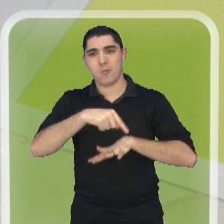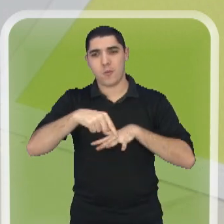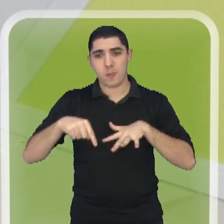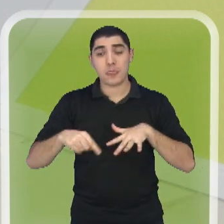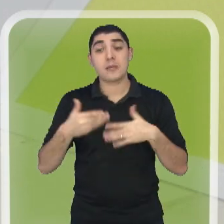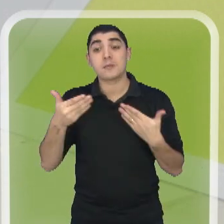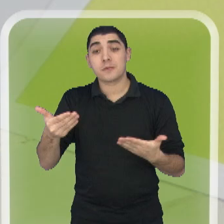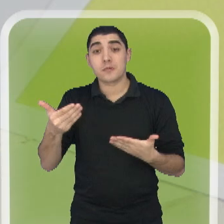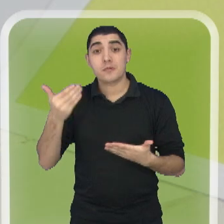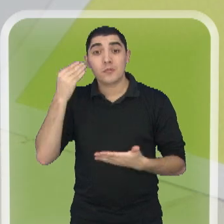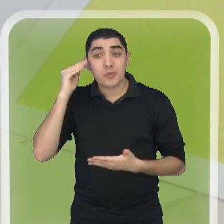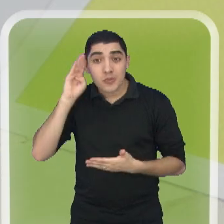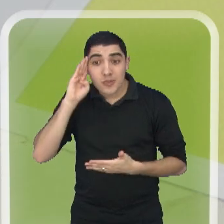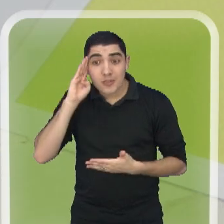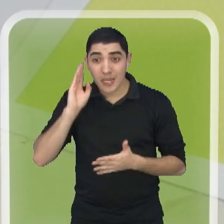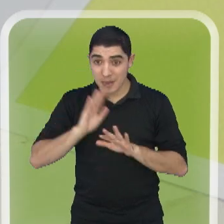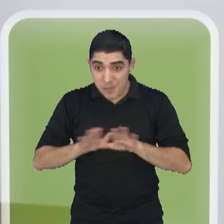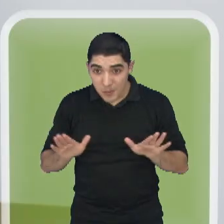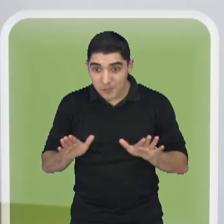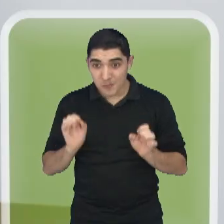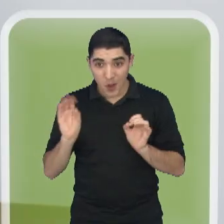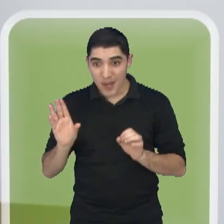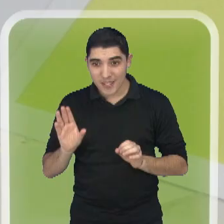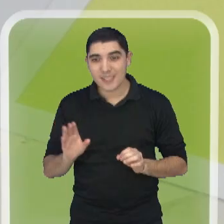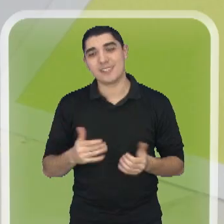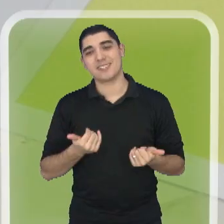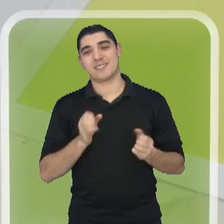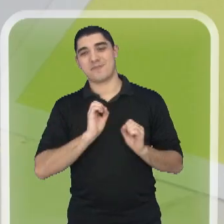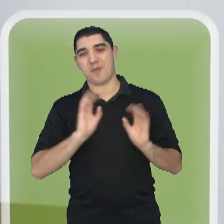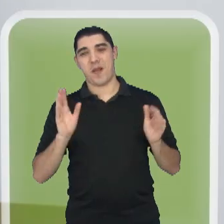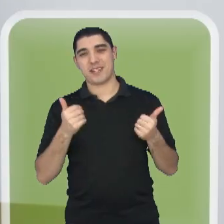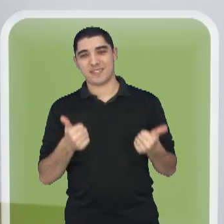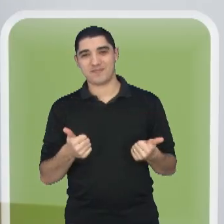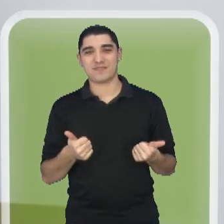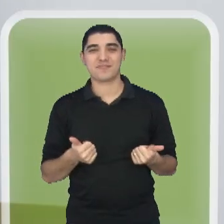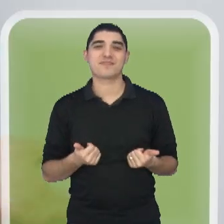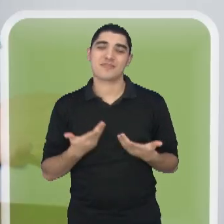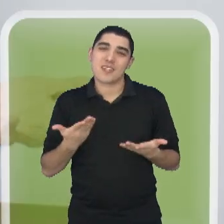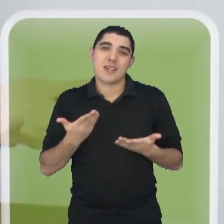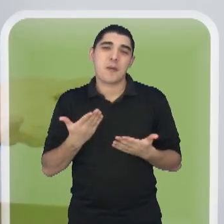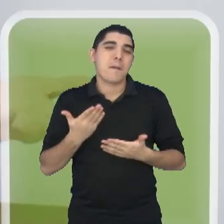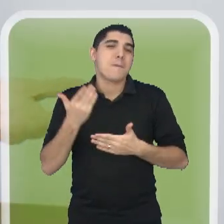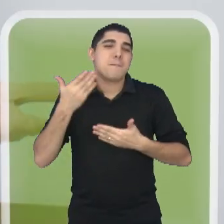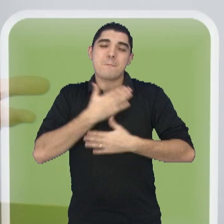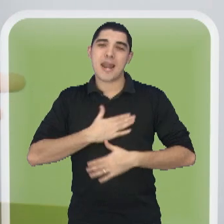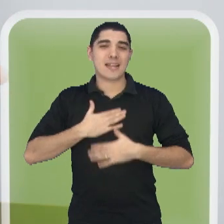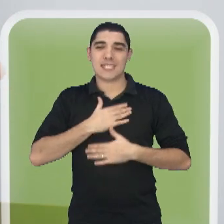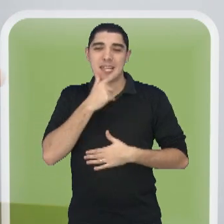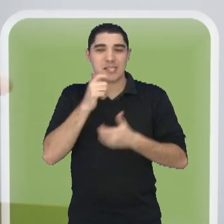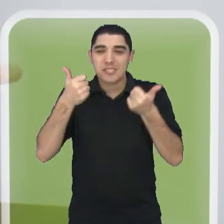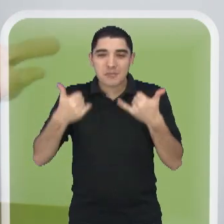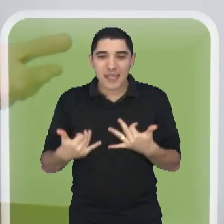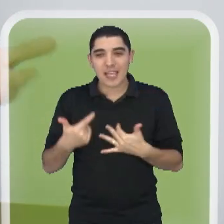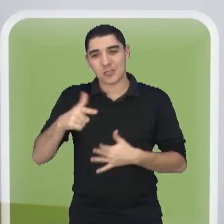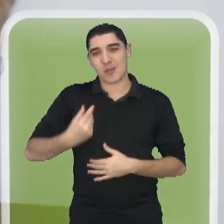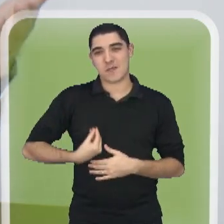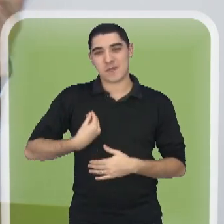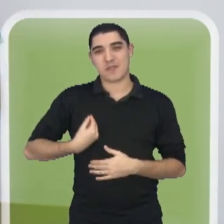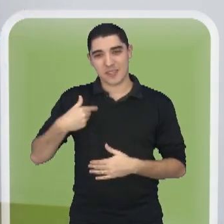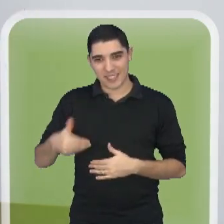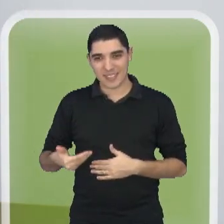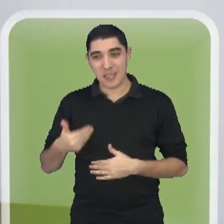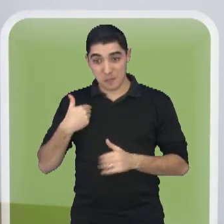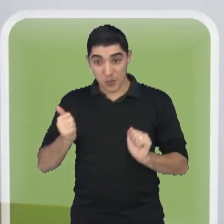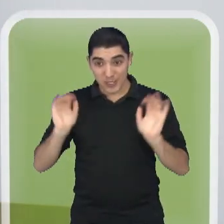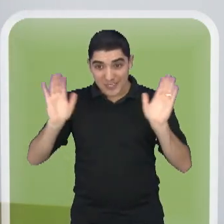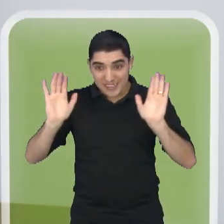Brunão, vambora? Vambora. Tá na hora, né? Foi um prazer inenarrável estar em mais Hora do Esporte. Posso falar, me